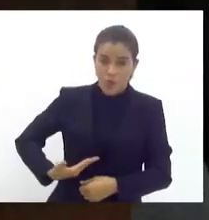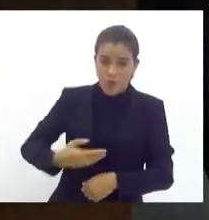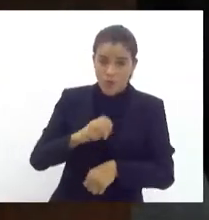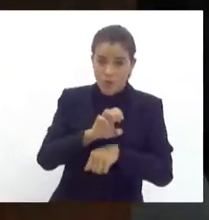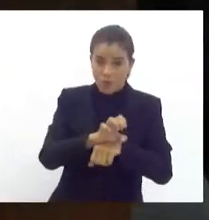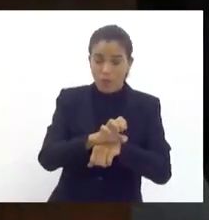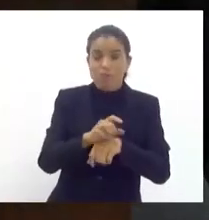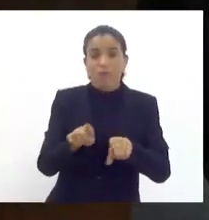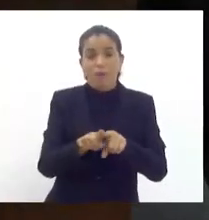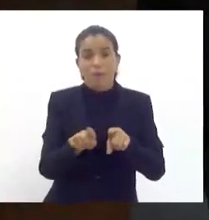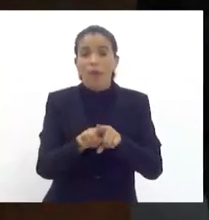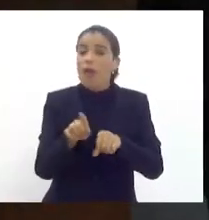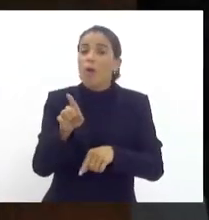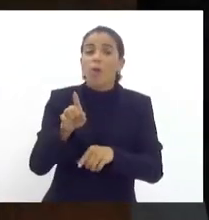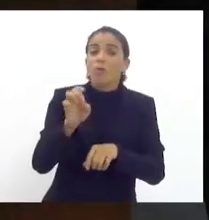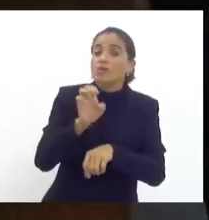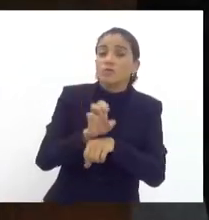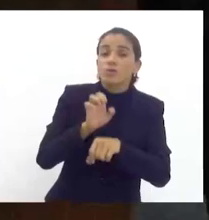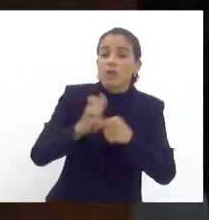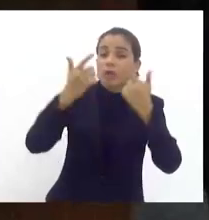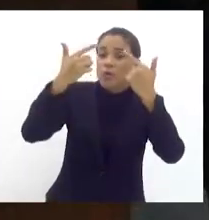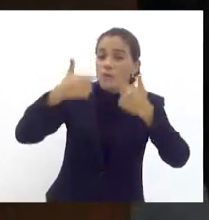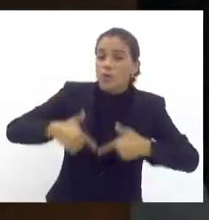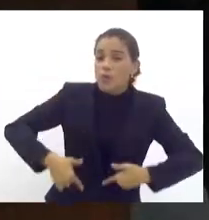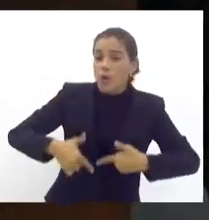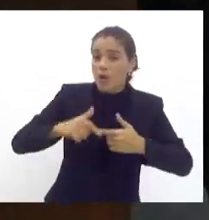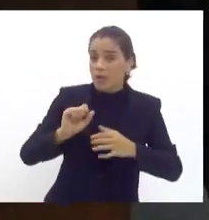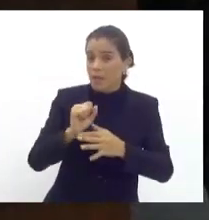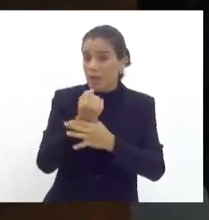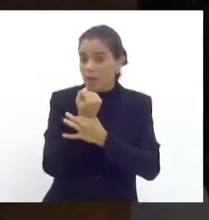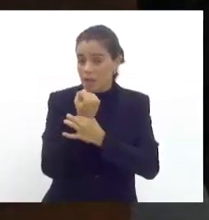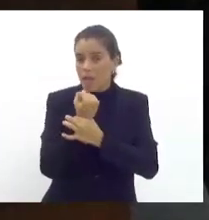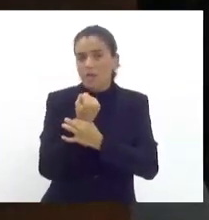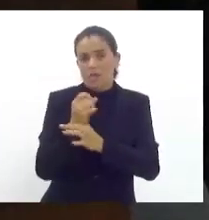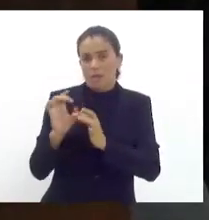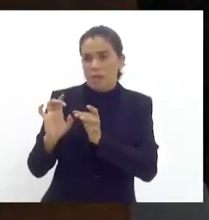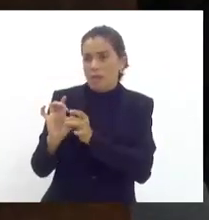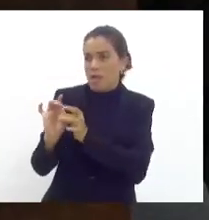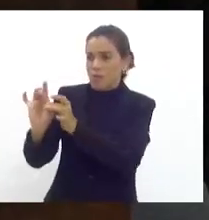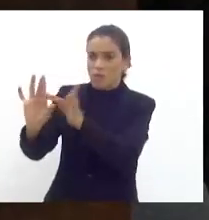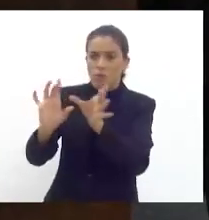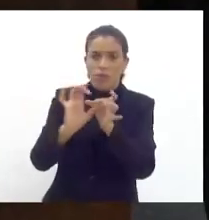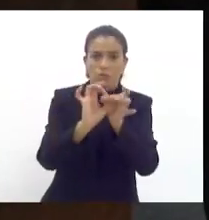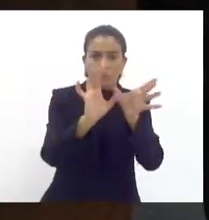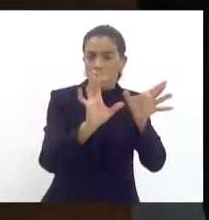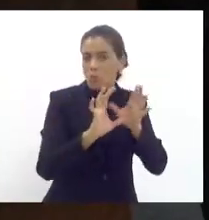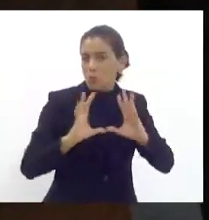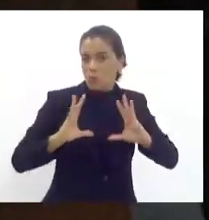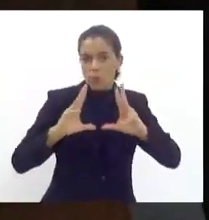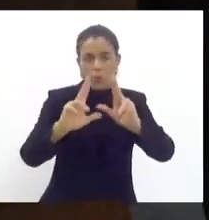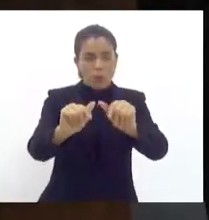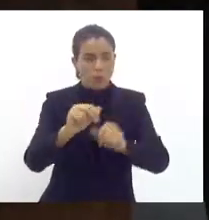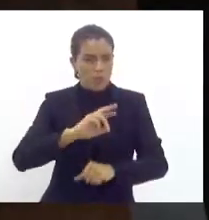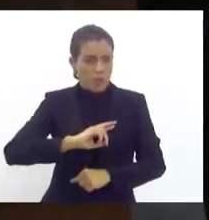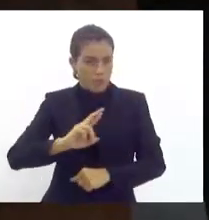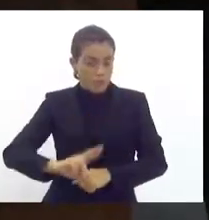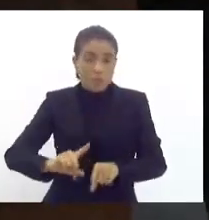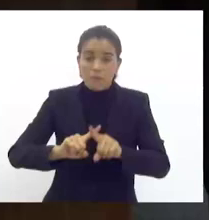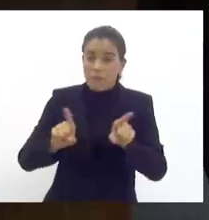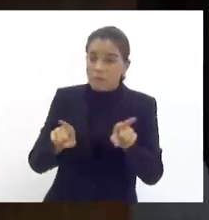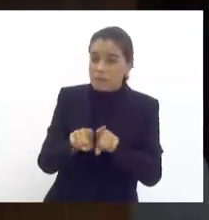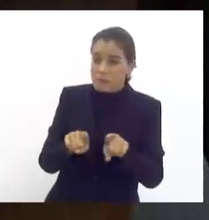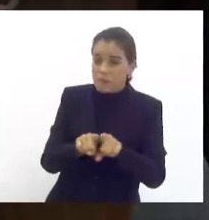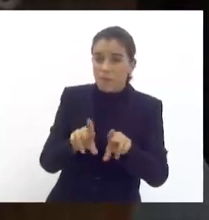estado laico que no nosso entendimento é o estado que garante o professar de todas as religiosidades mas também